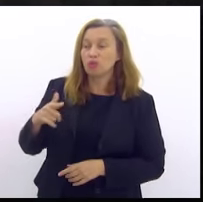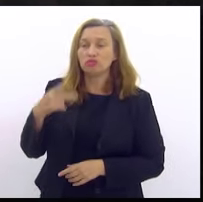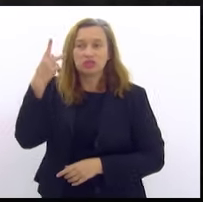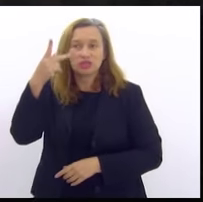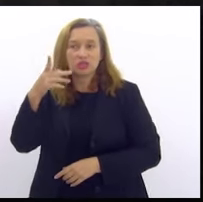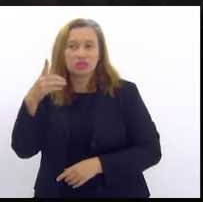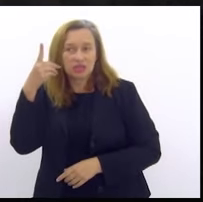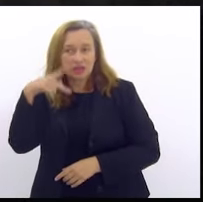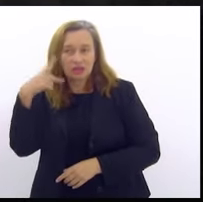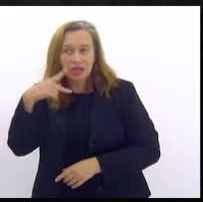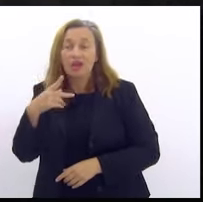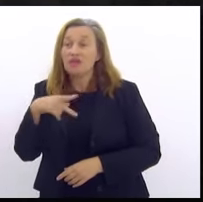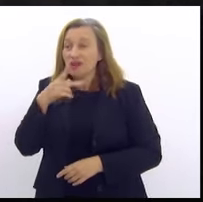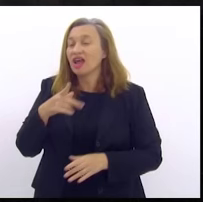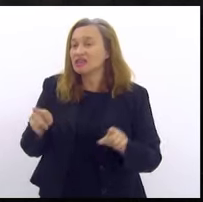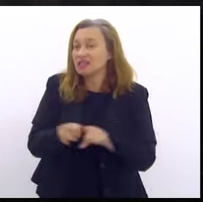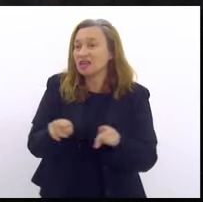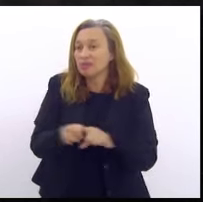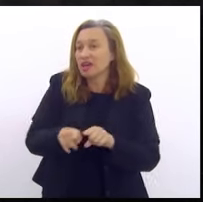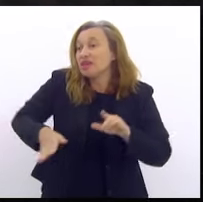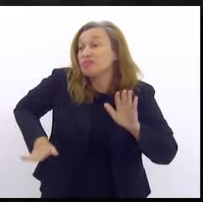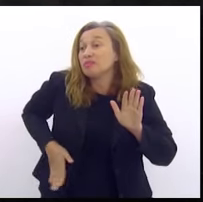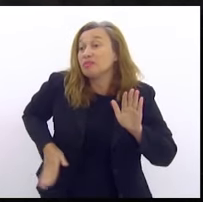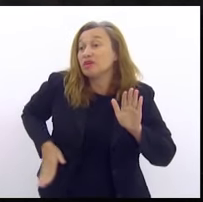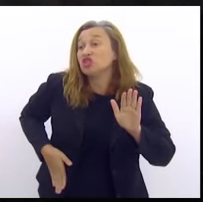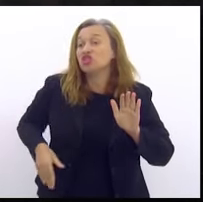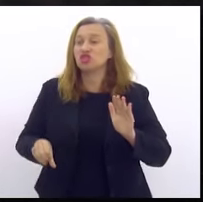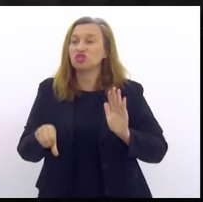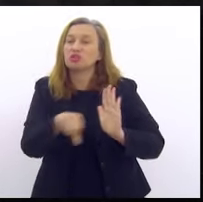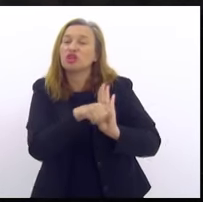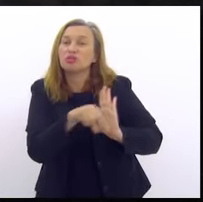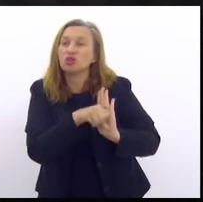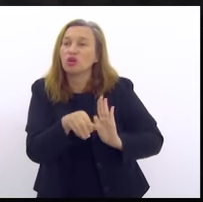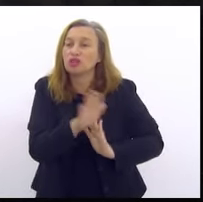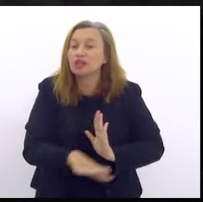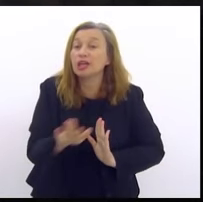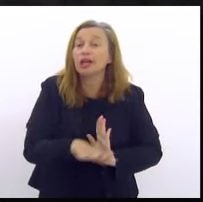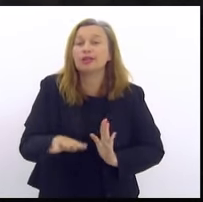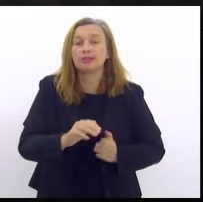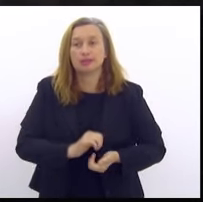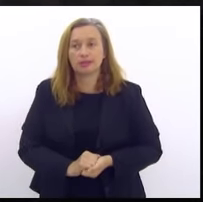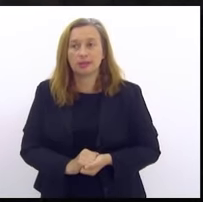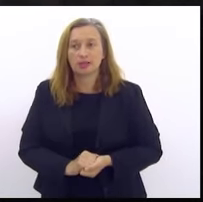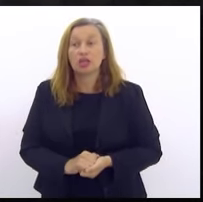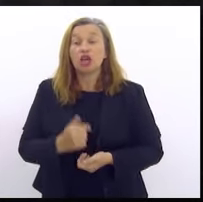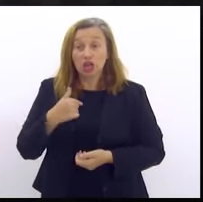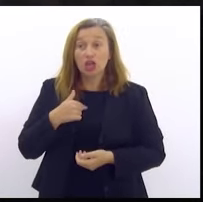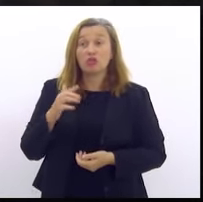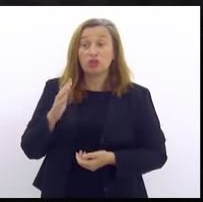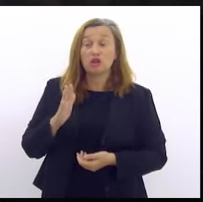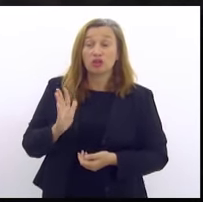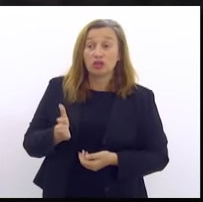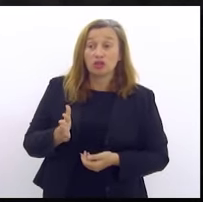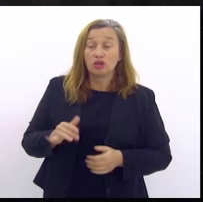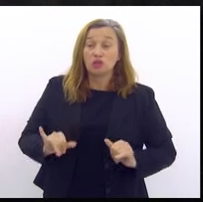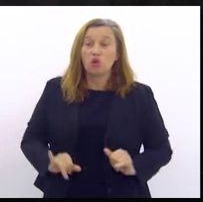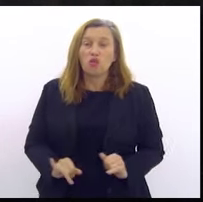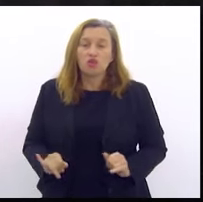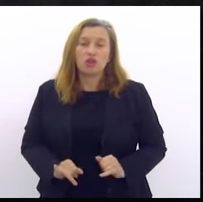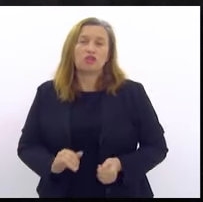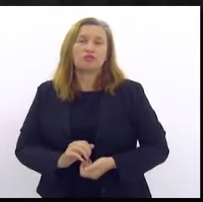também a questão do tráfico, dos traficantes, desses menores que eu quase sofri, não sofri porque eu sou